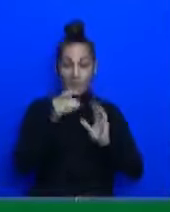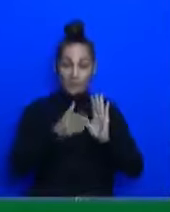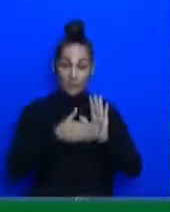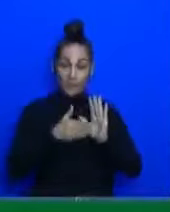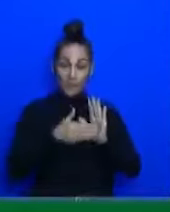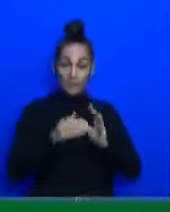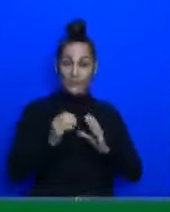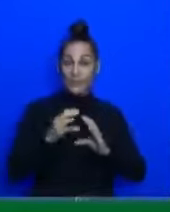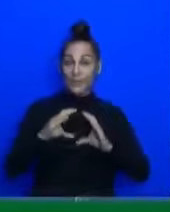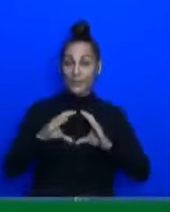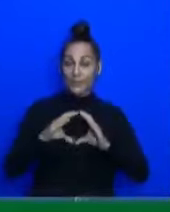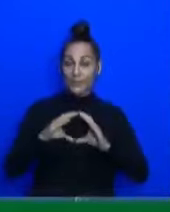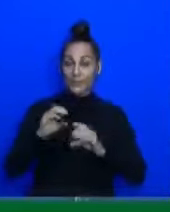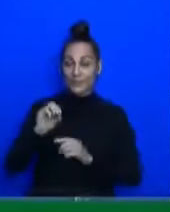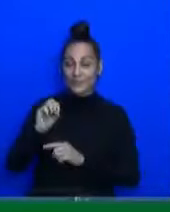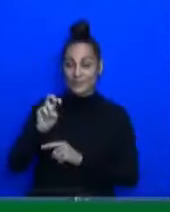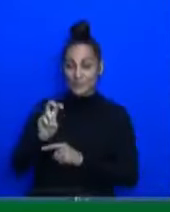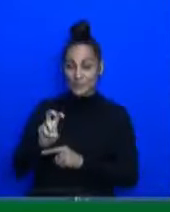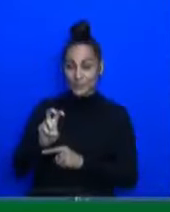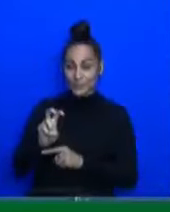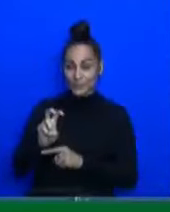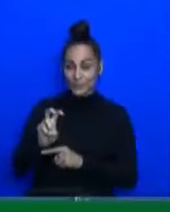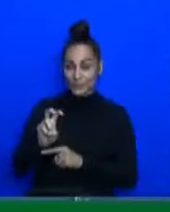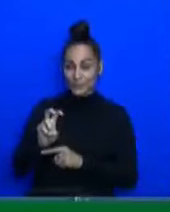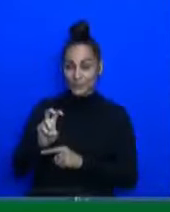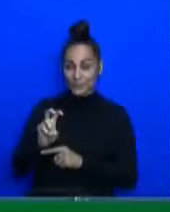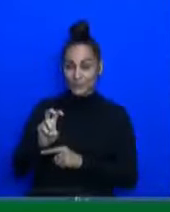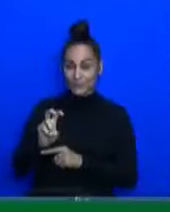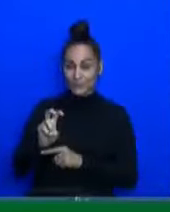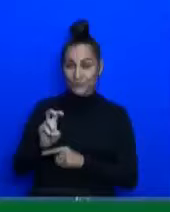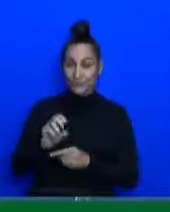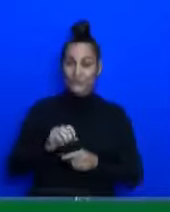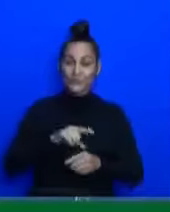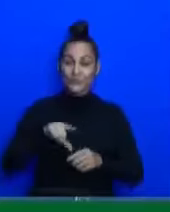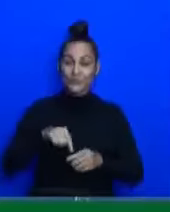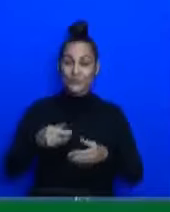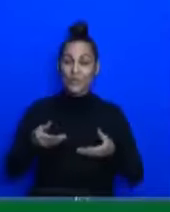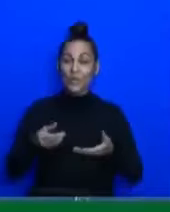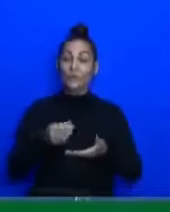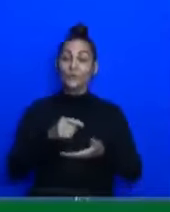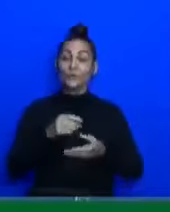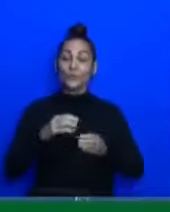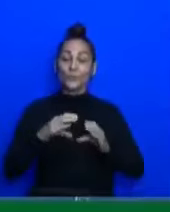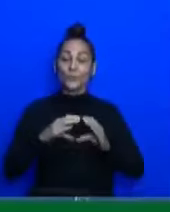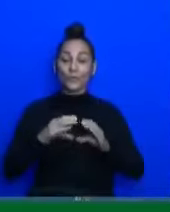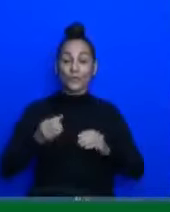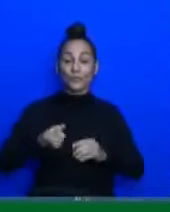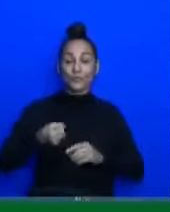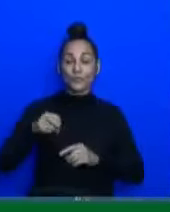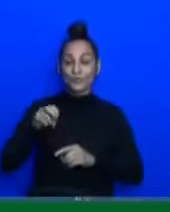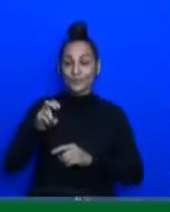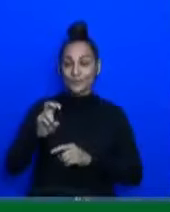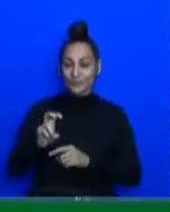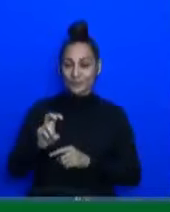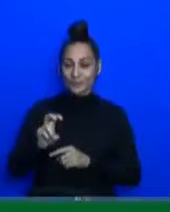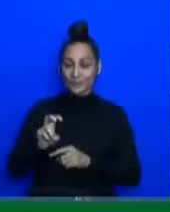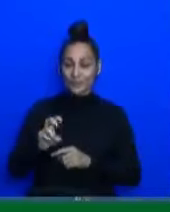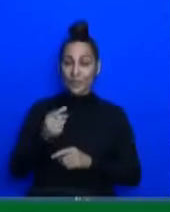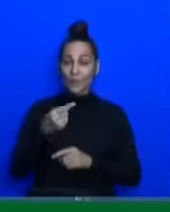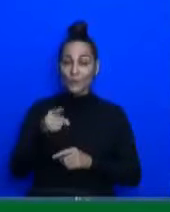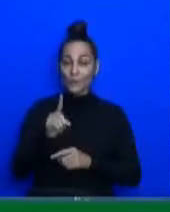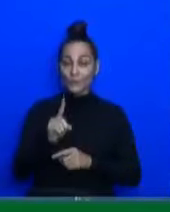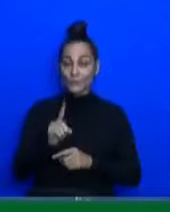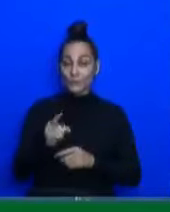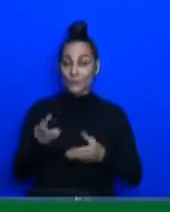Quarta dezena sorteada é a bola de número 05. 05 sorteada, quarta dezena. Agora é a quinta e última dezena